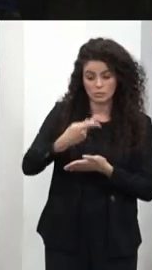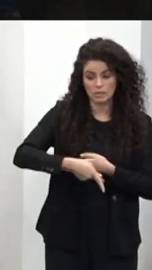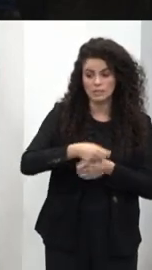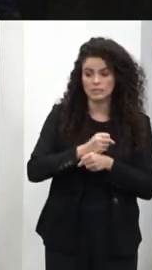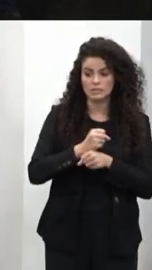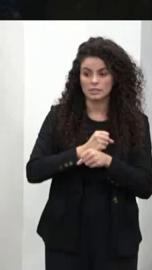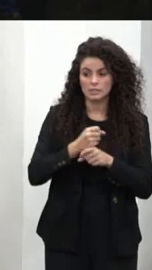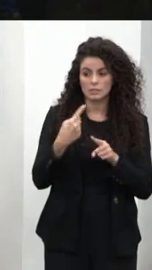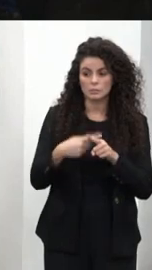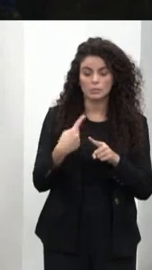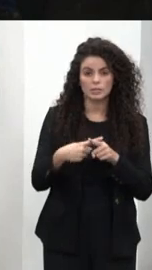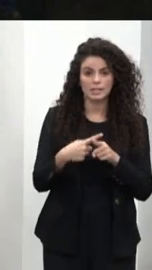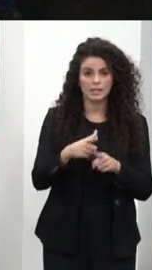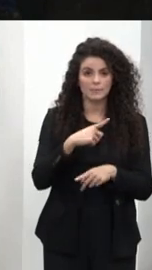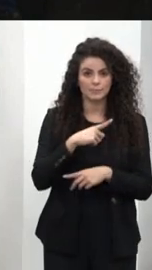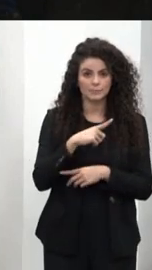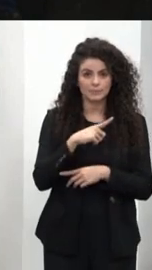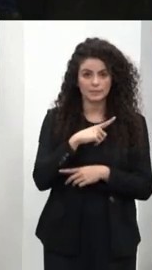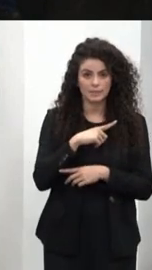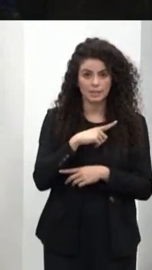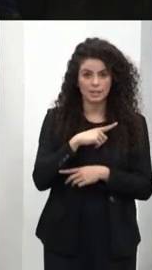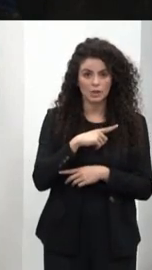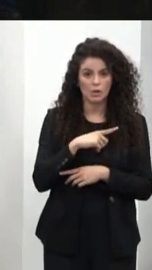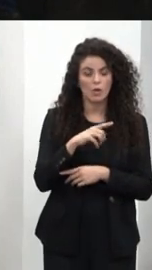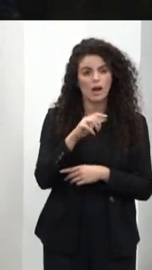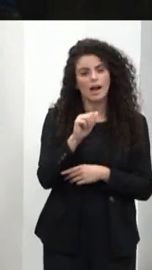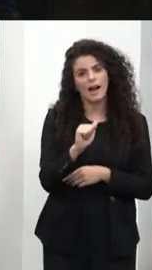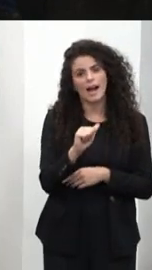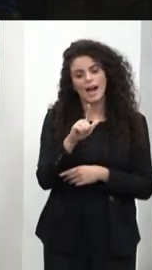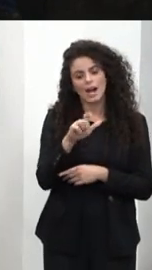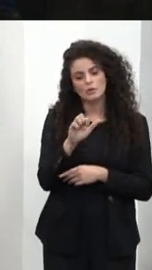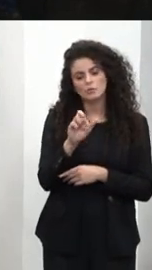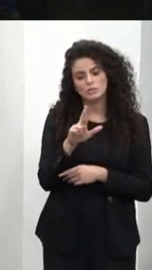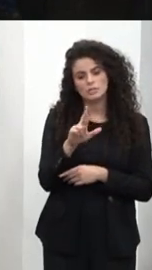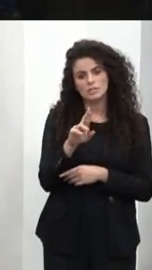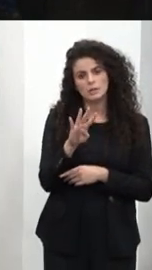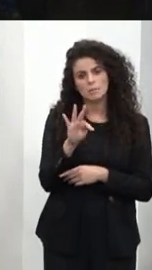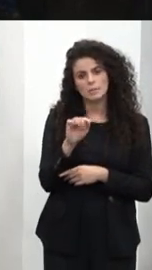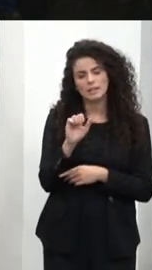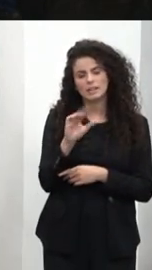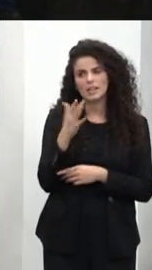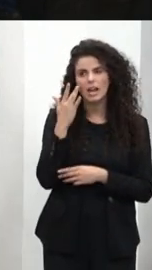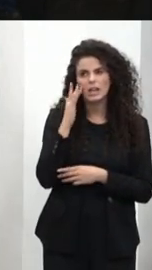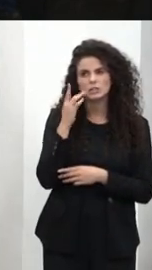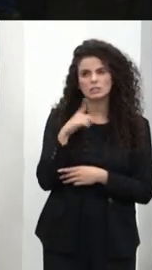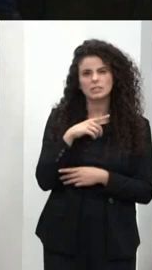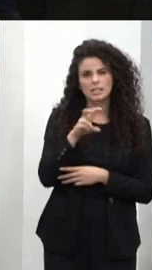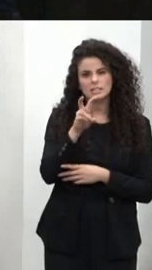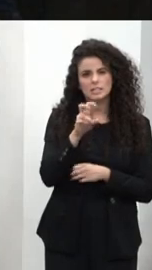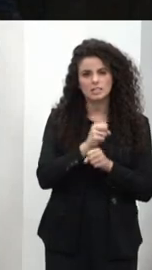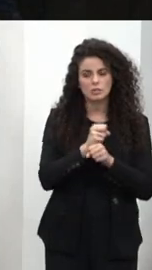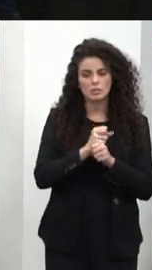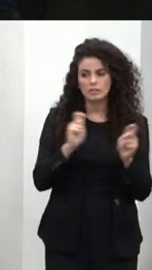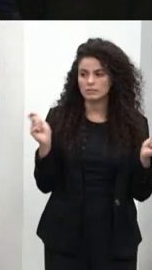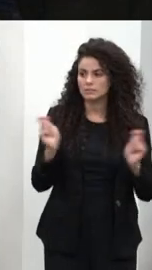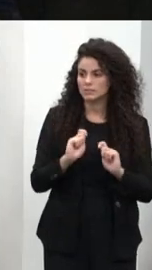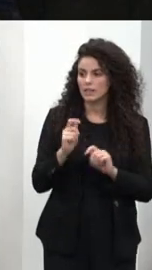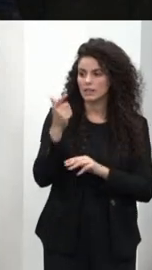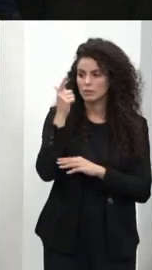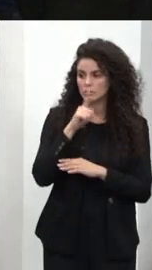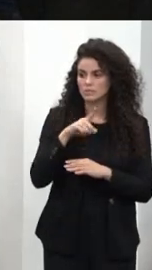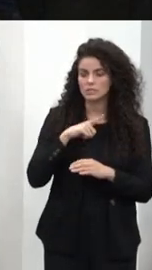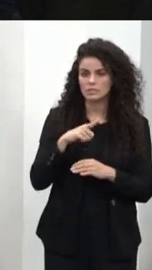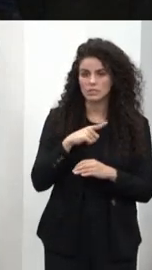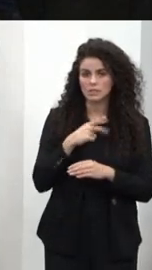a gente tendo aula de blank pro Futuro aí para começar ano que vem ela se não me engano tem cinco anos de previsão de realização Então a gente tem do fundo Vai facilitar